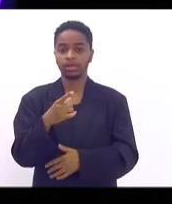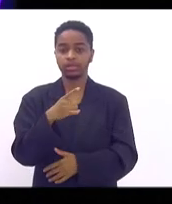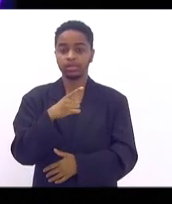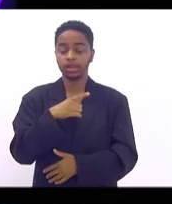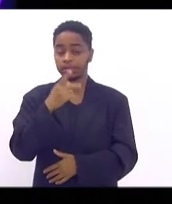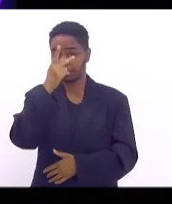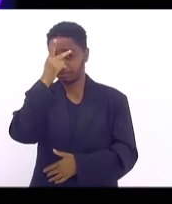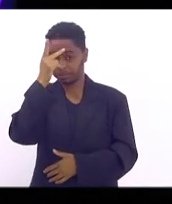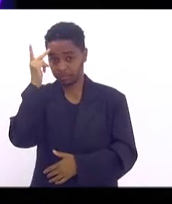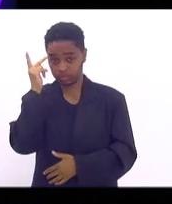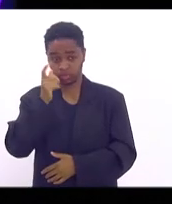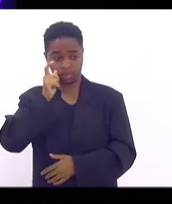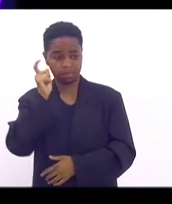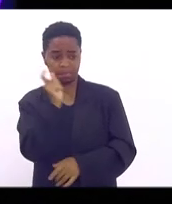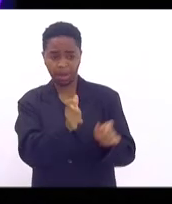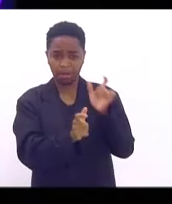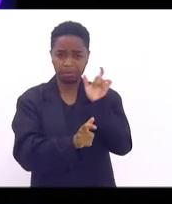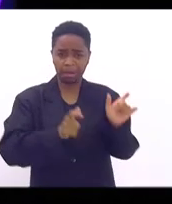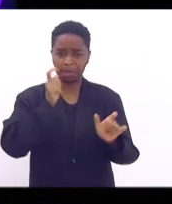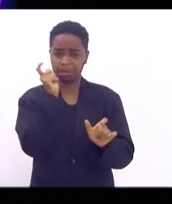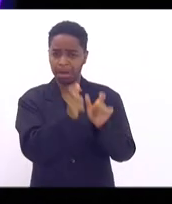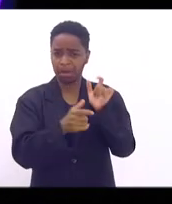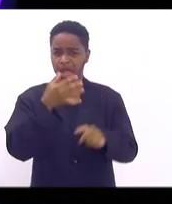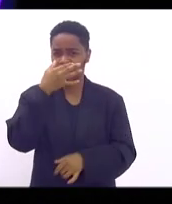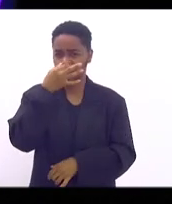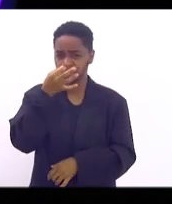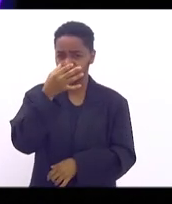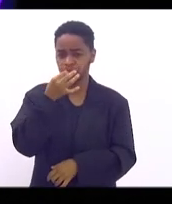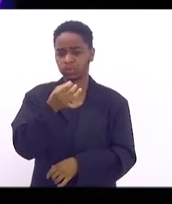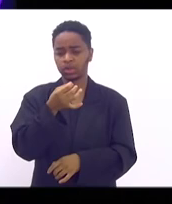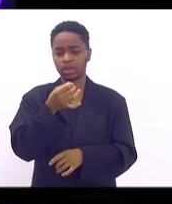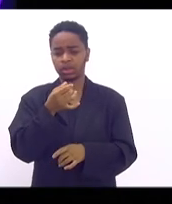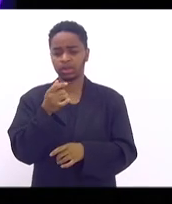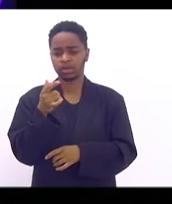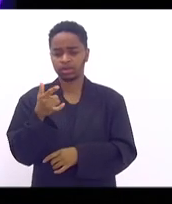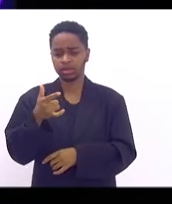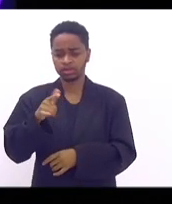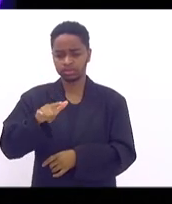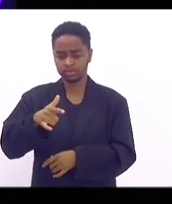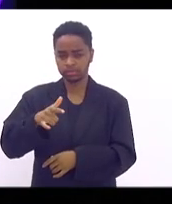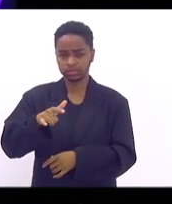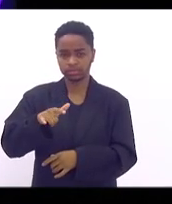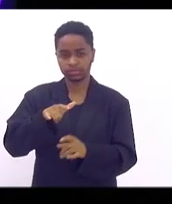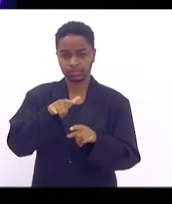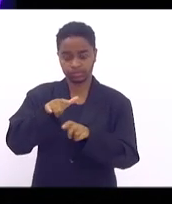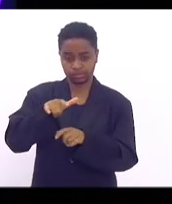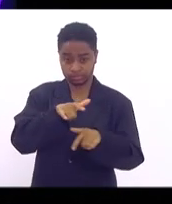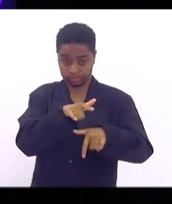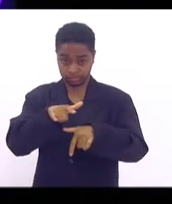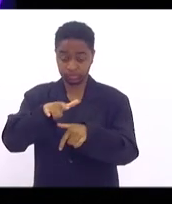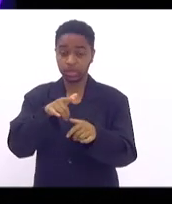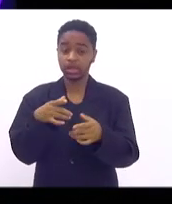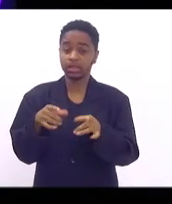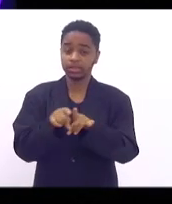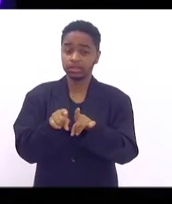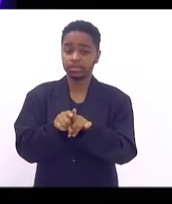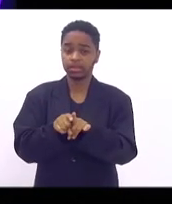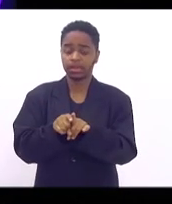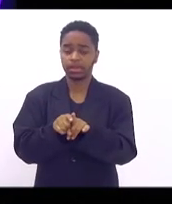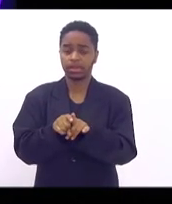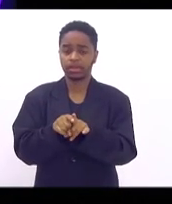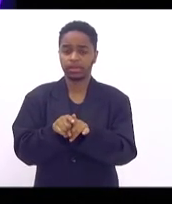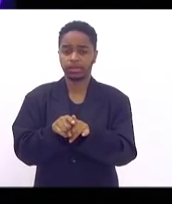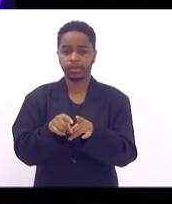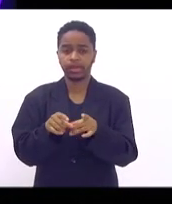de ridícula, doutrinadora e promíscua. Então ela procura o Nudem para... né, ingressar com uma ação para pedir